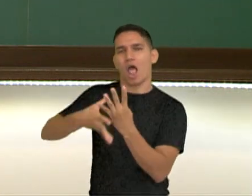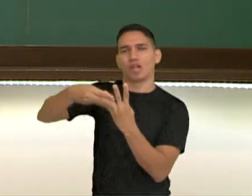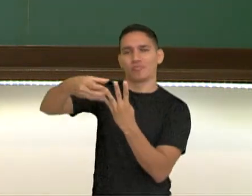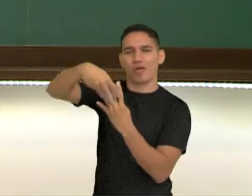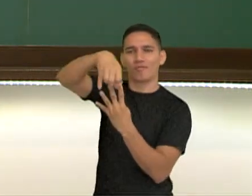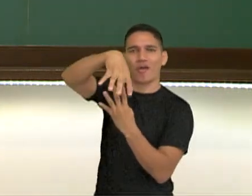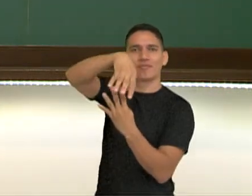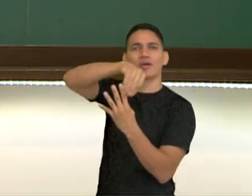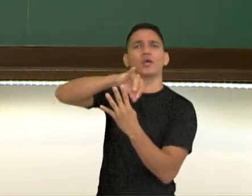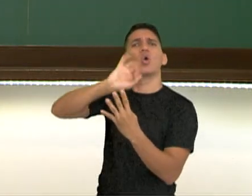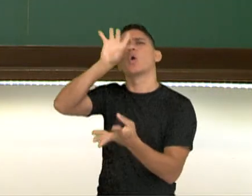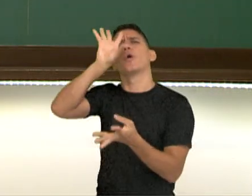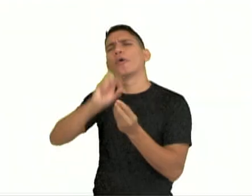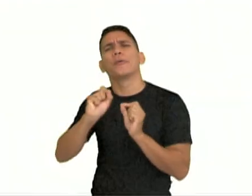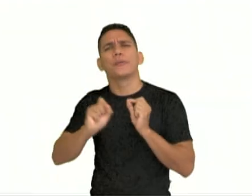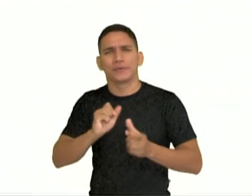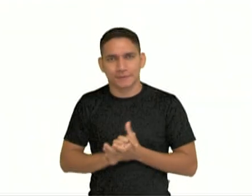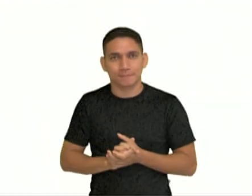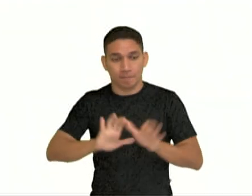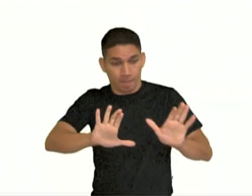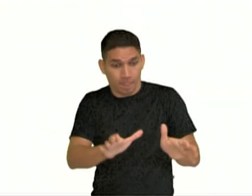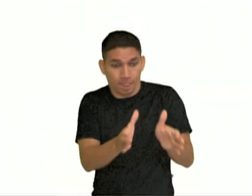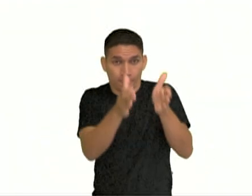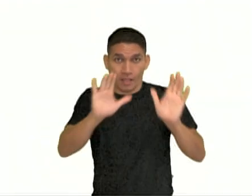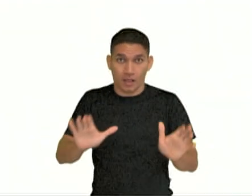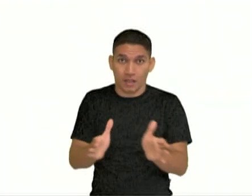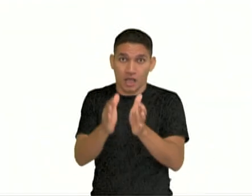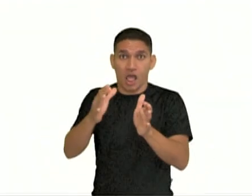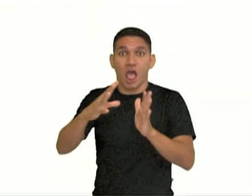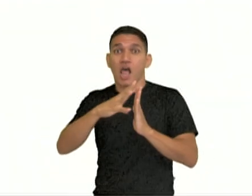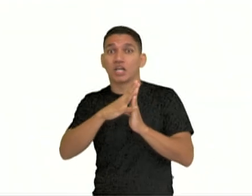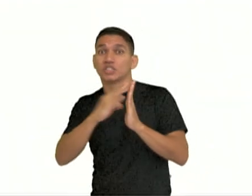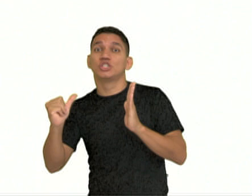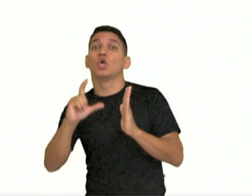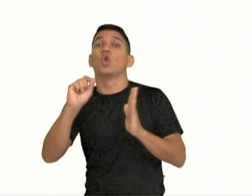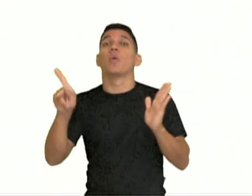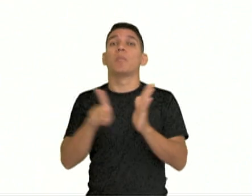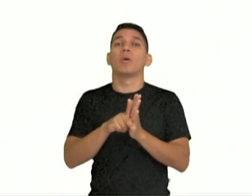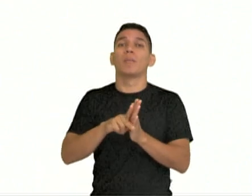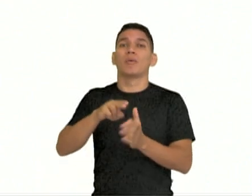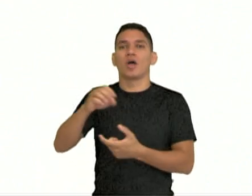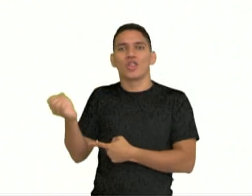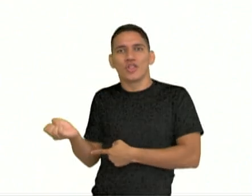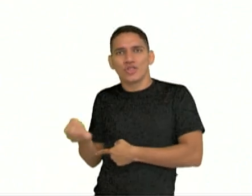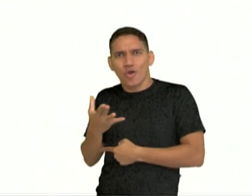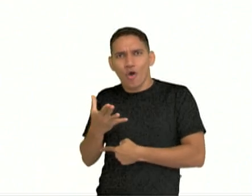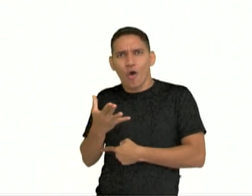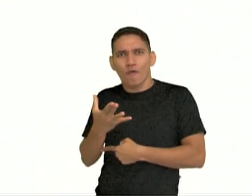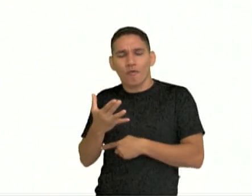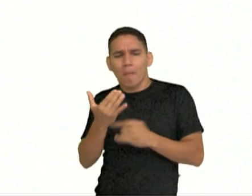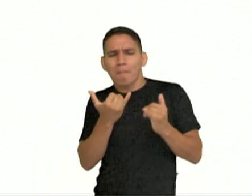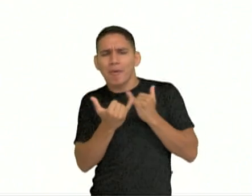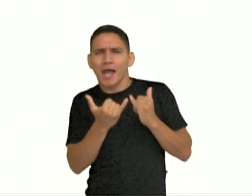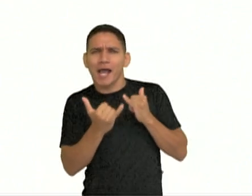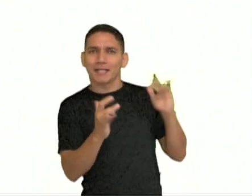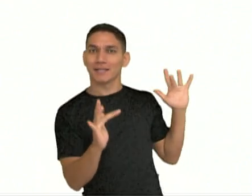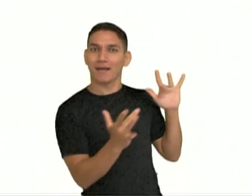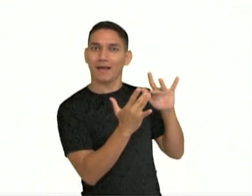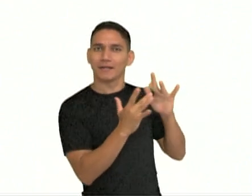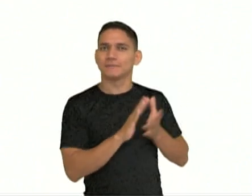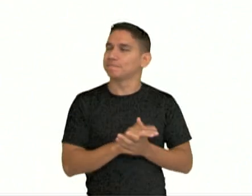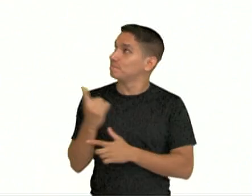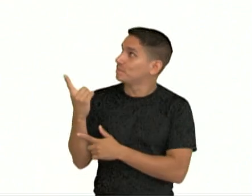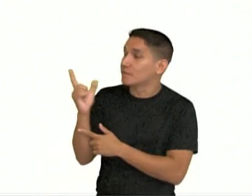que podemos concluir? As colunas são em estilo neoclássico, ou seja, o estilo de um novo imitando o clássico. Um estilo